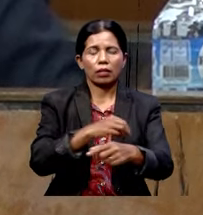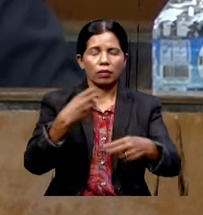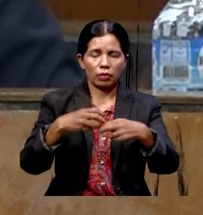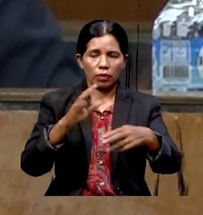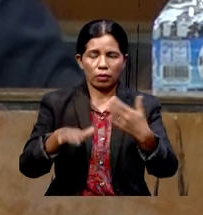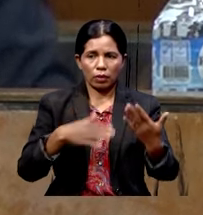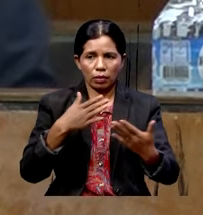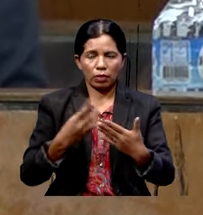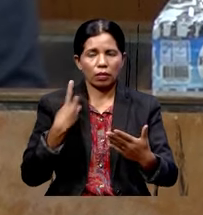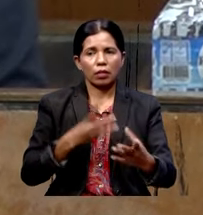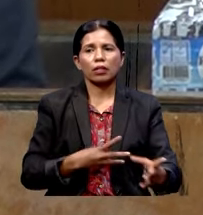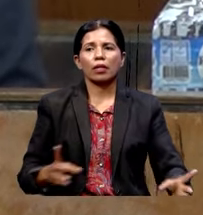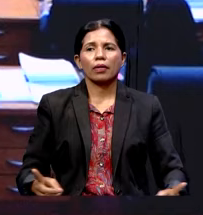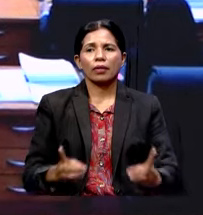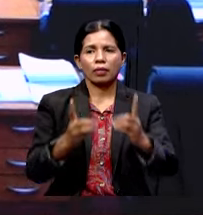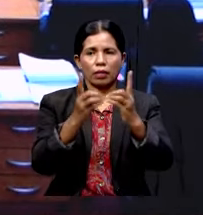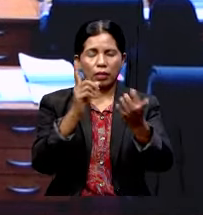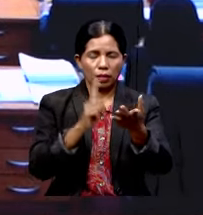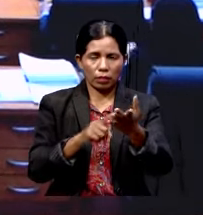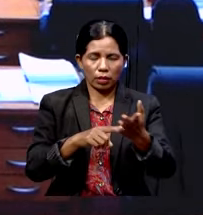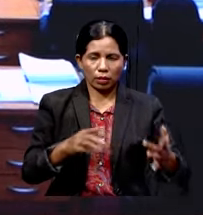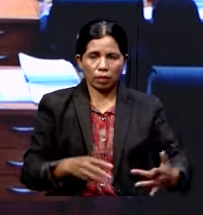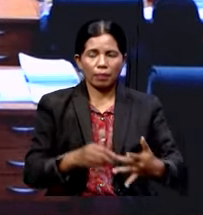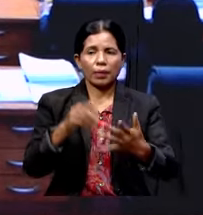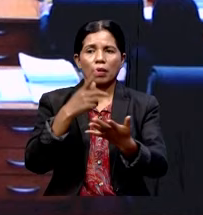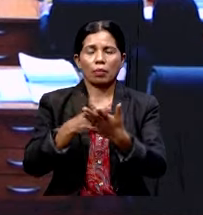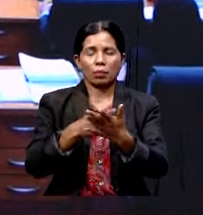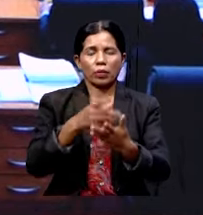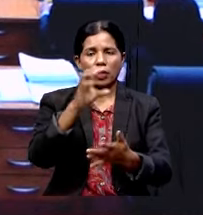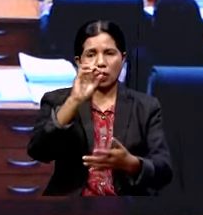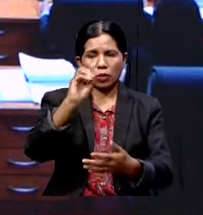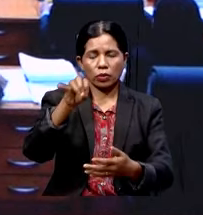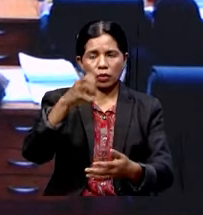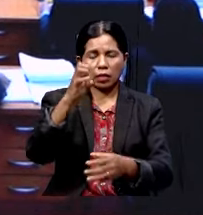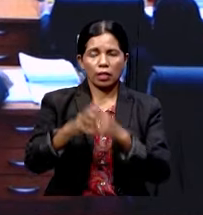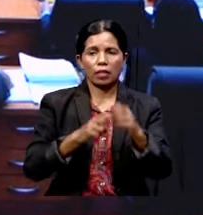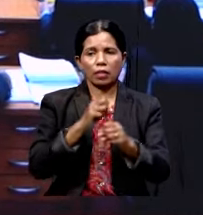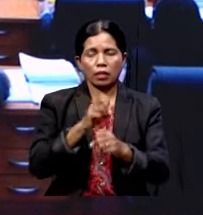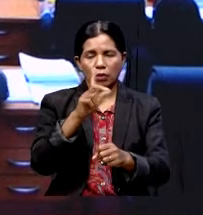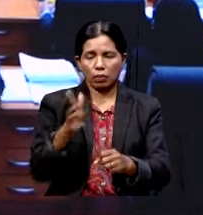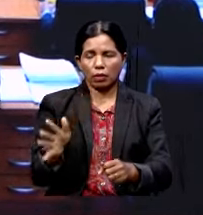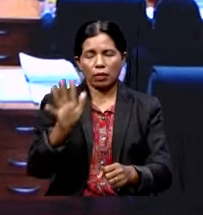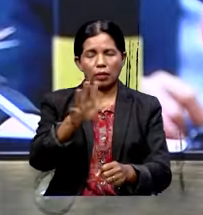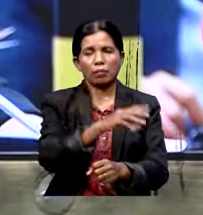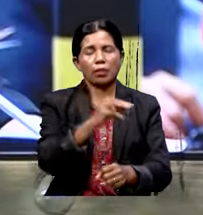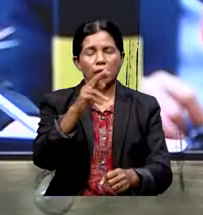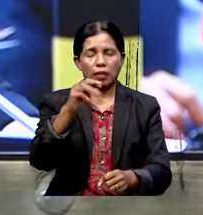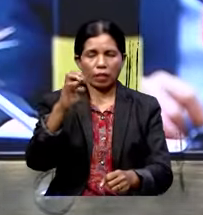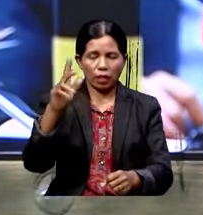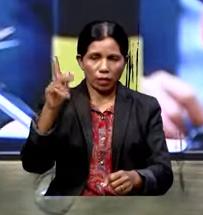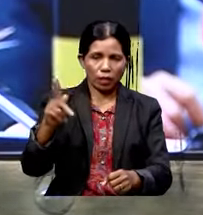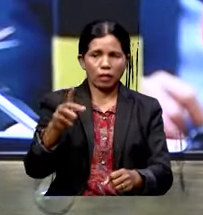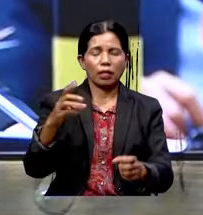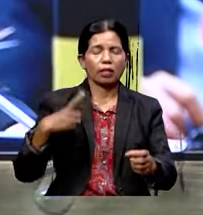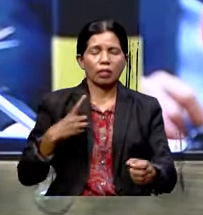sototo na Bequita Soro. E a debate especialidade proposta orçamentos do Estado tina Rihonrua Rondres Lima Bamenegne, deputada Fratalin